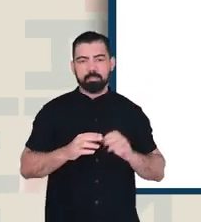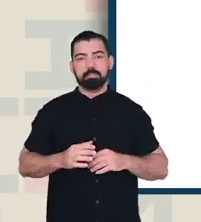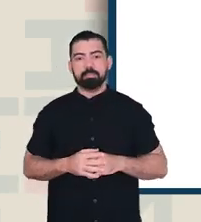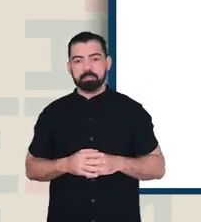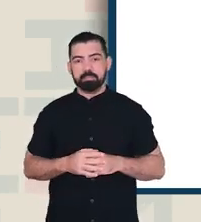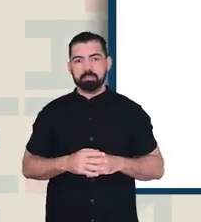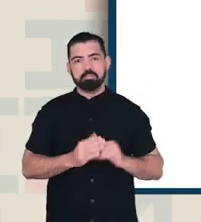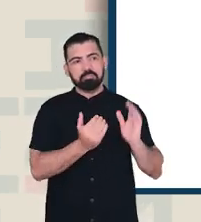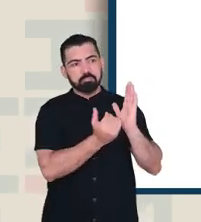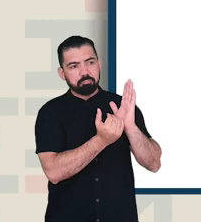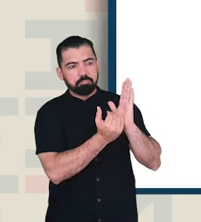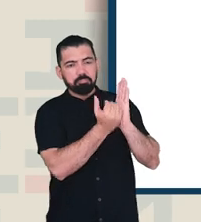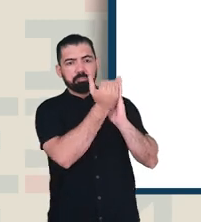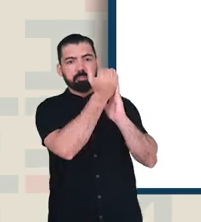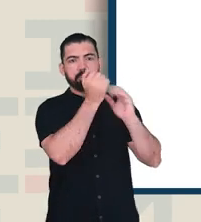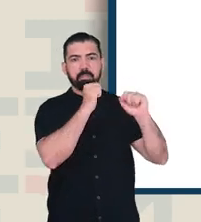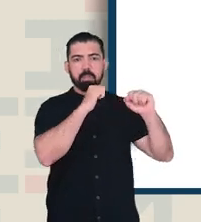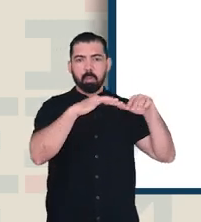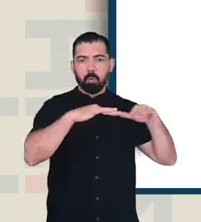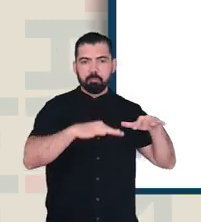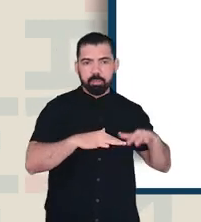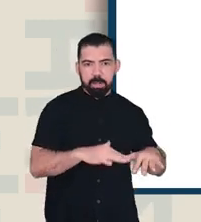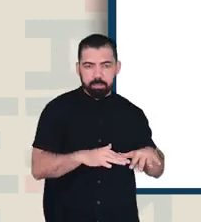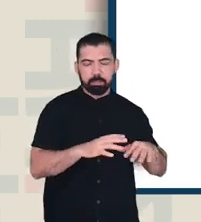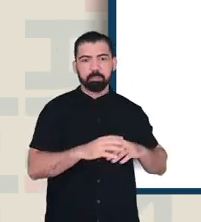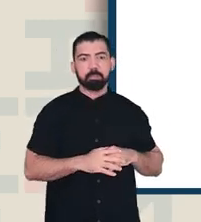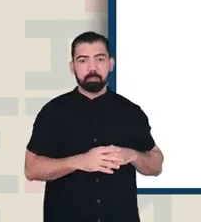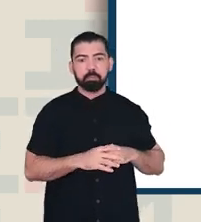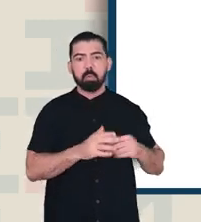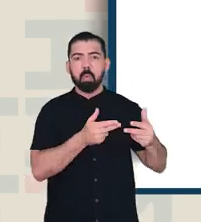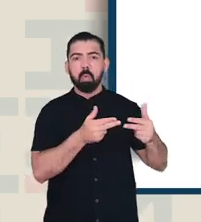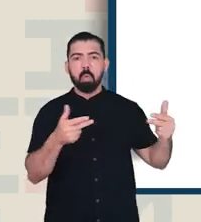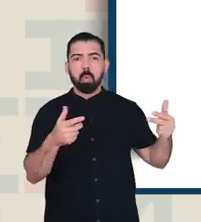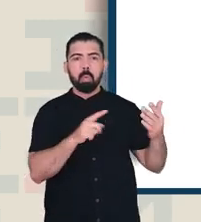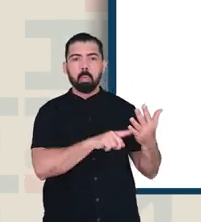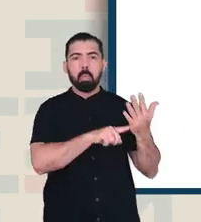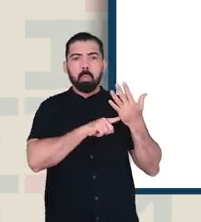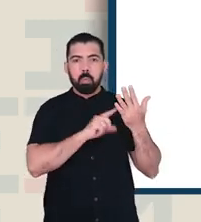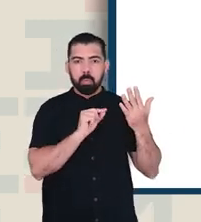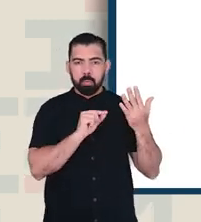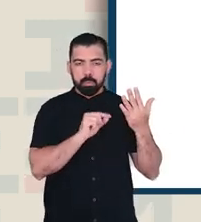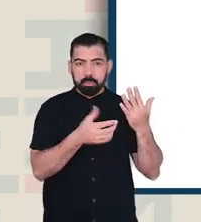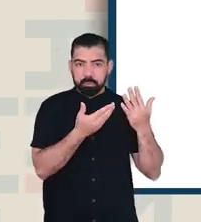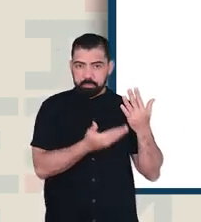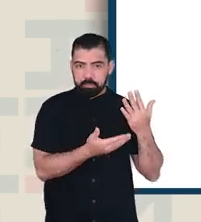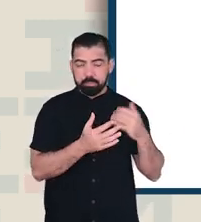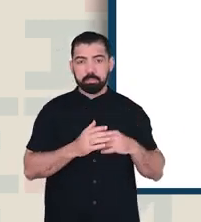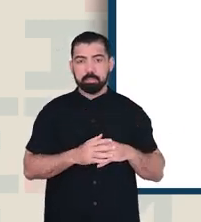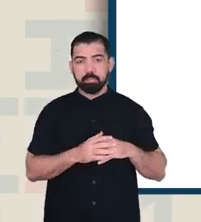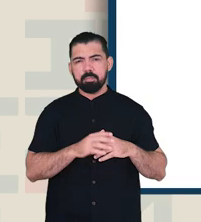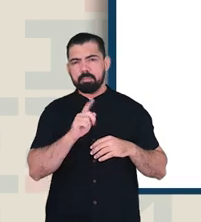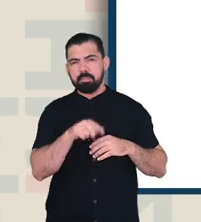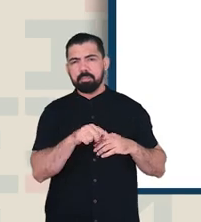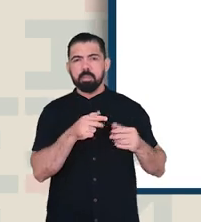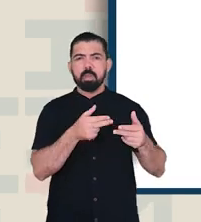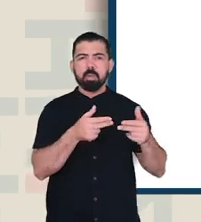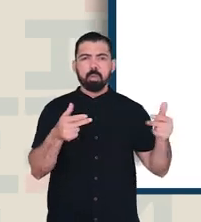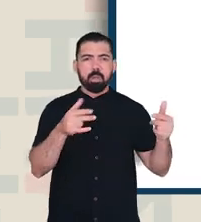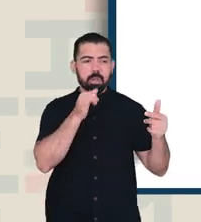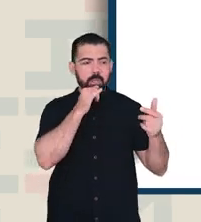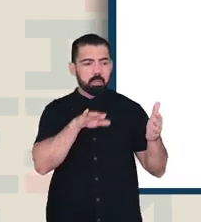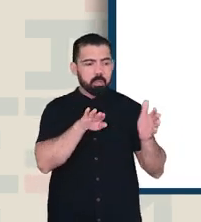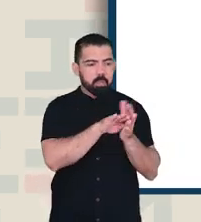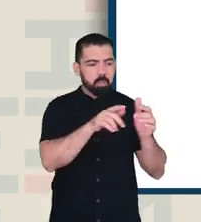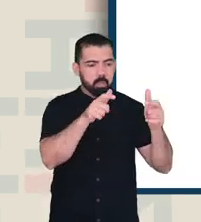Um crescimento, um movimento, algo que me indique algum ponto de